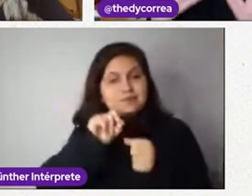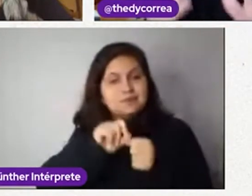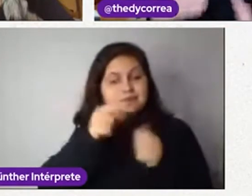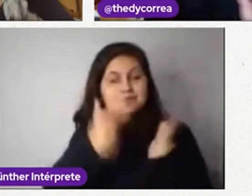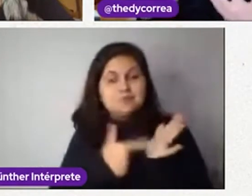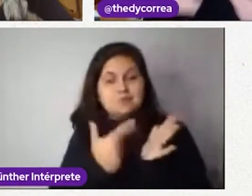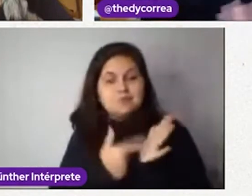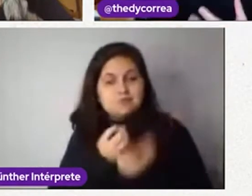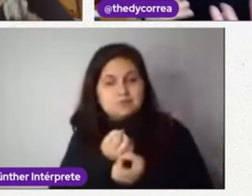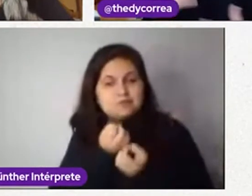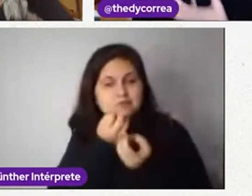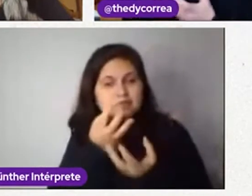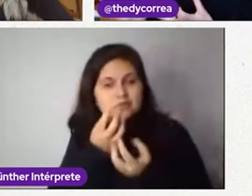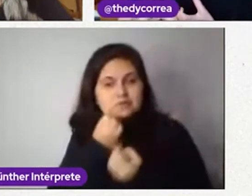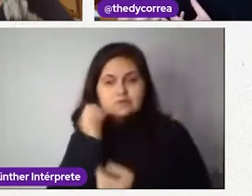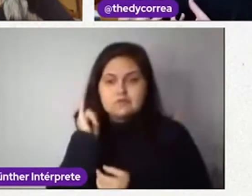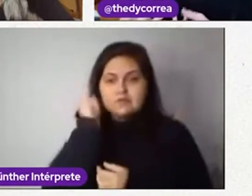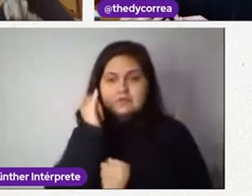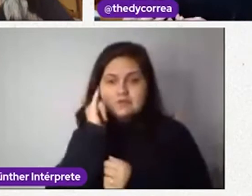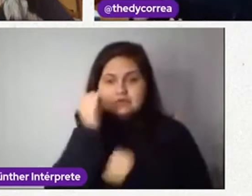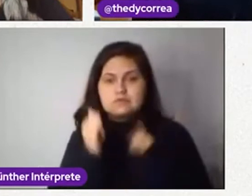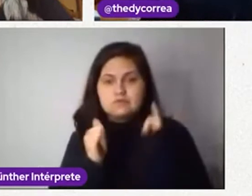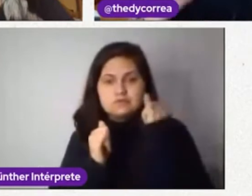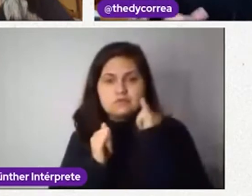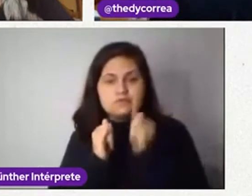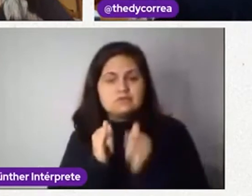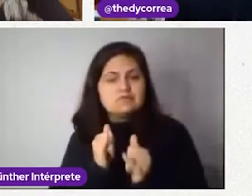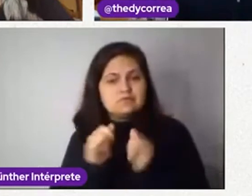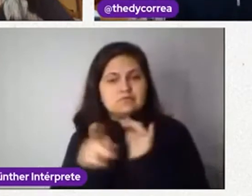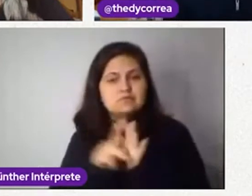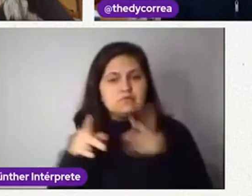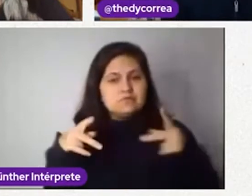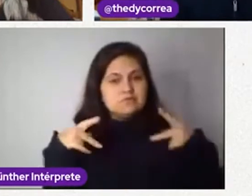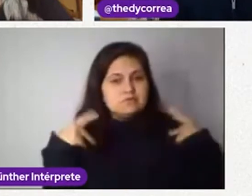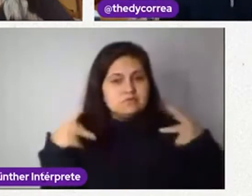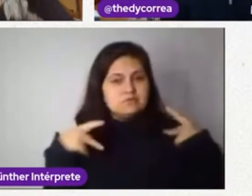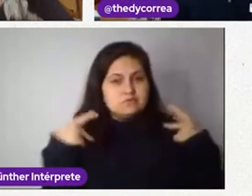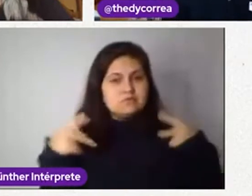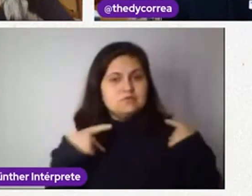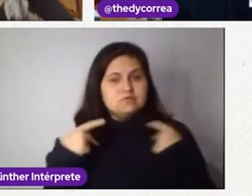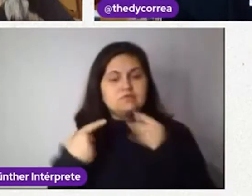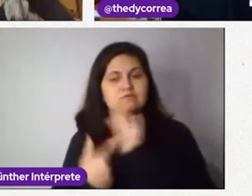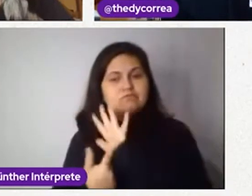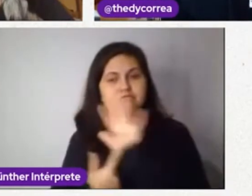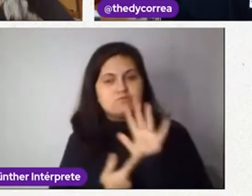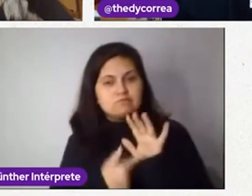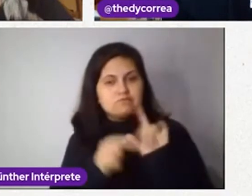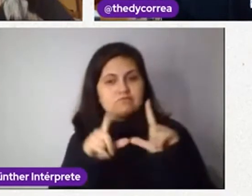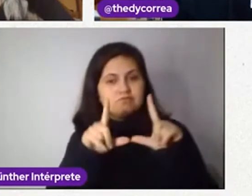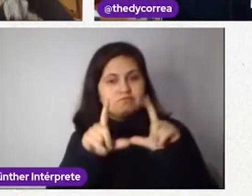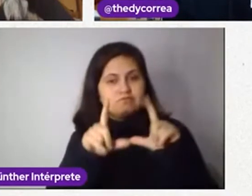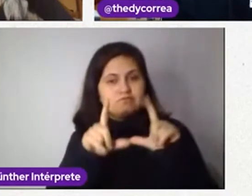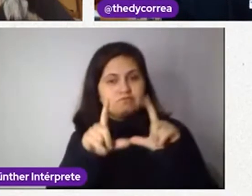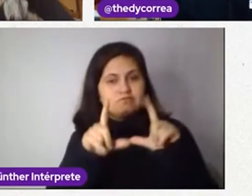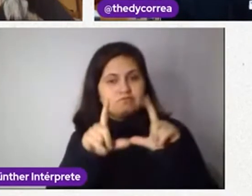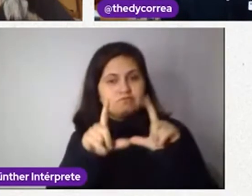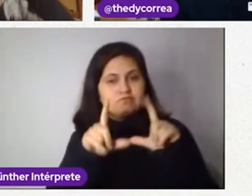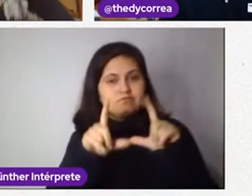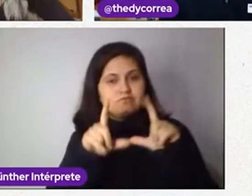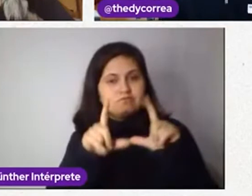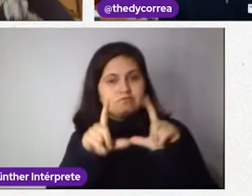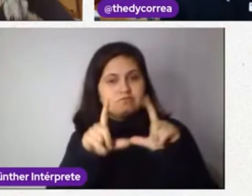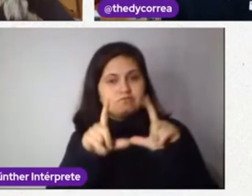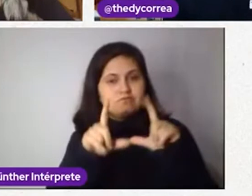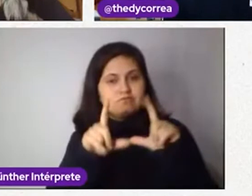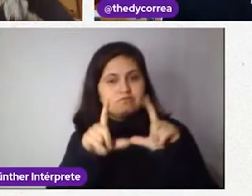que contasse histórias inspiradas nos personagens por ele retratados. E aí deu um pouco